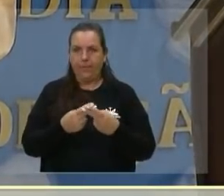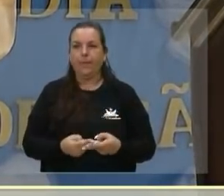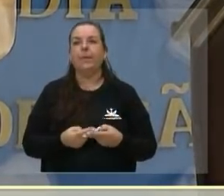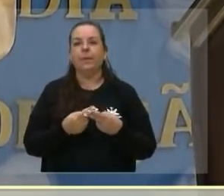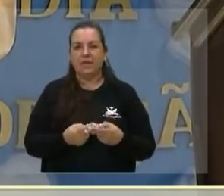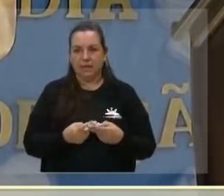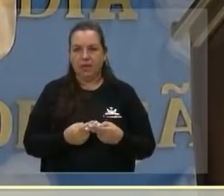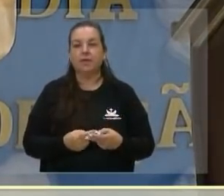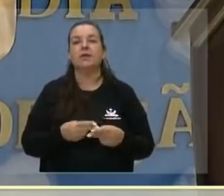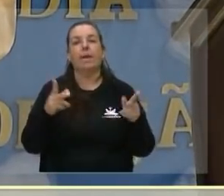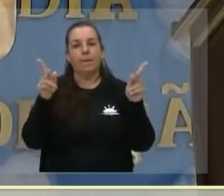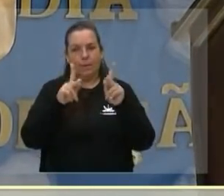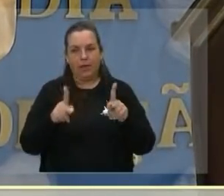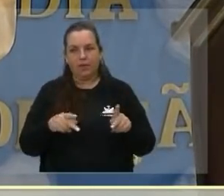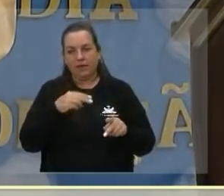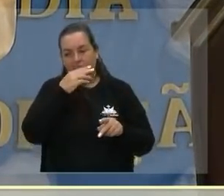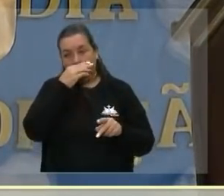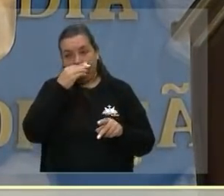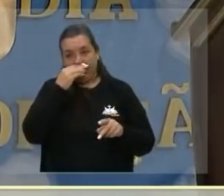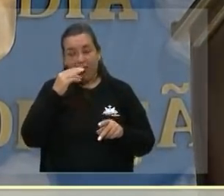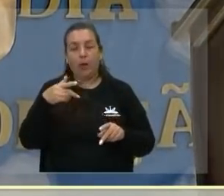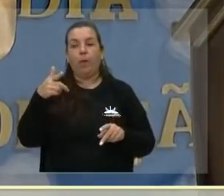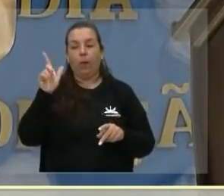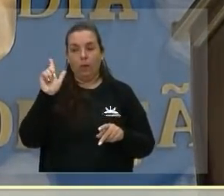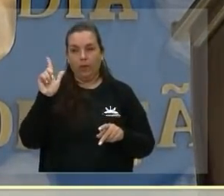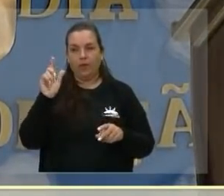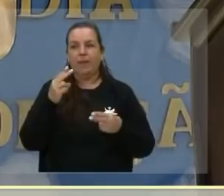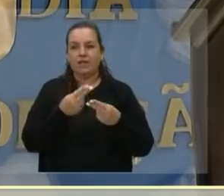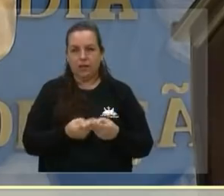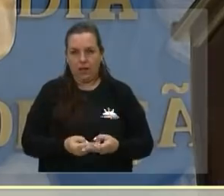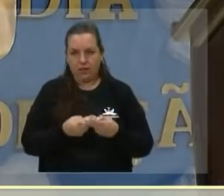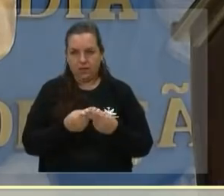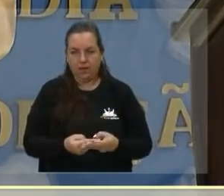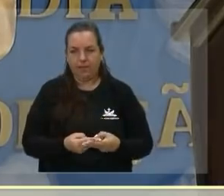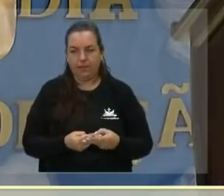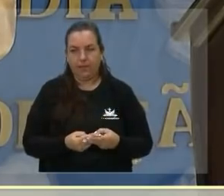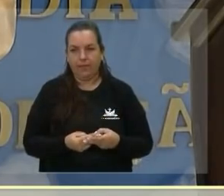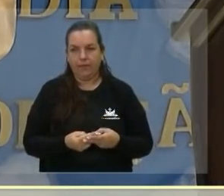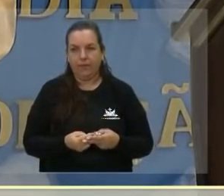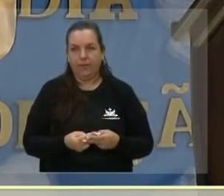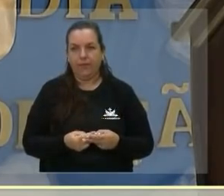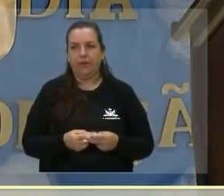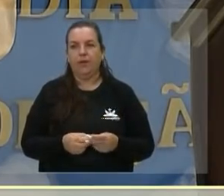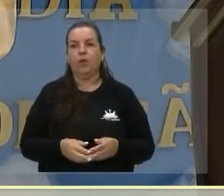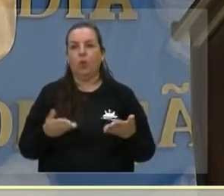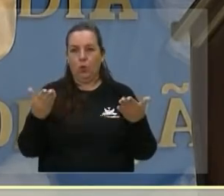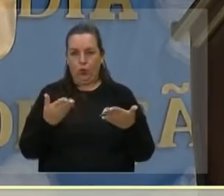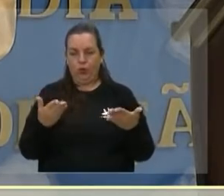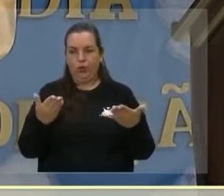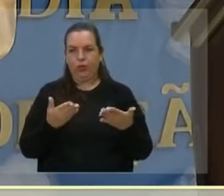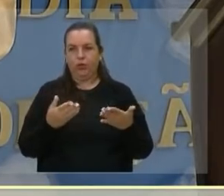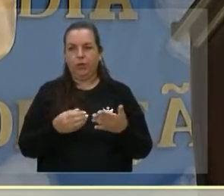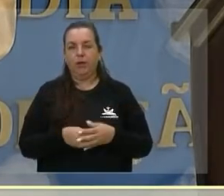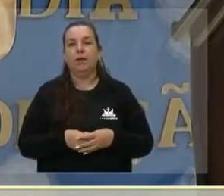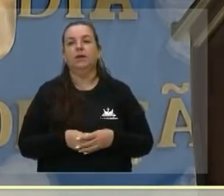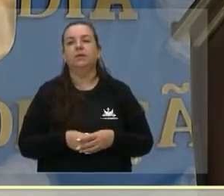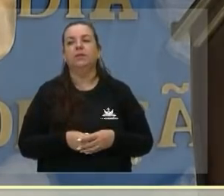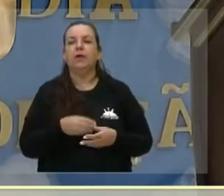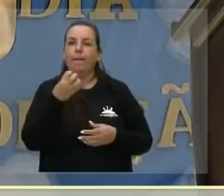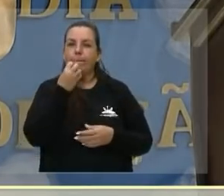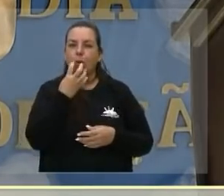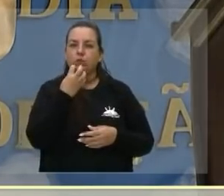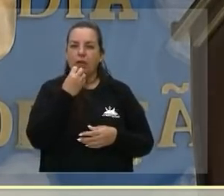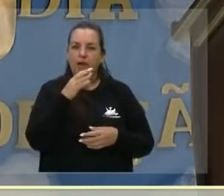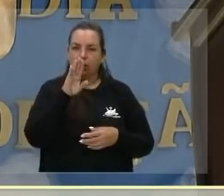nidade perdão ontem a paciência e hoje a benignidade